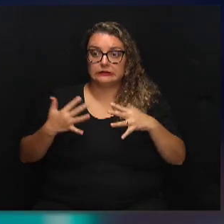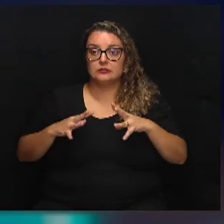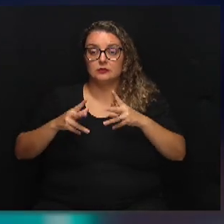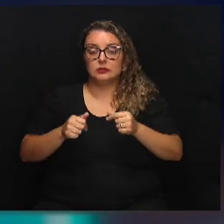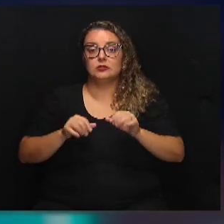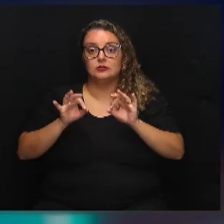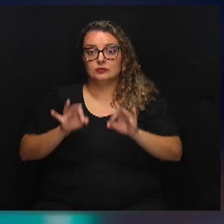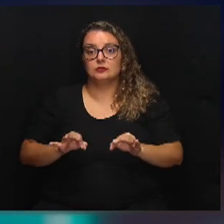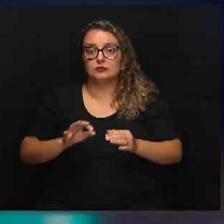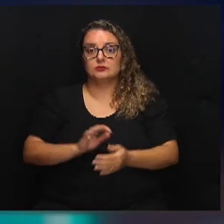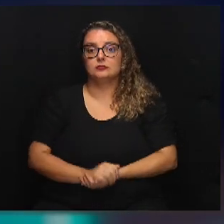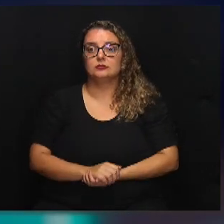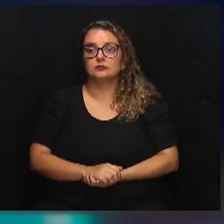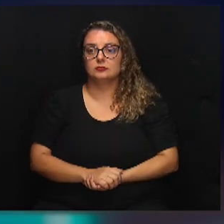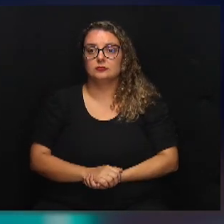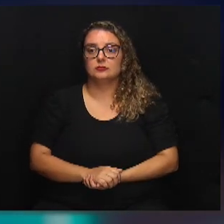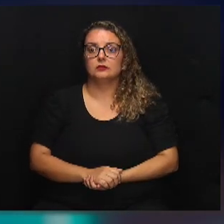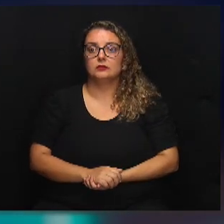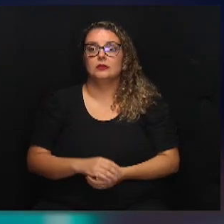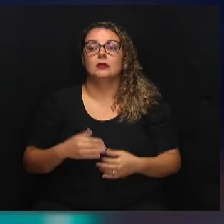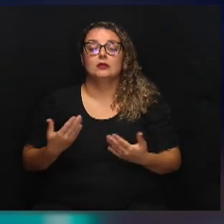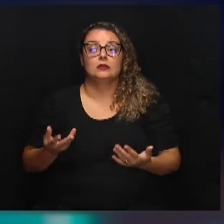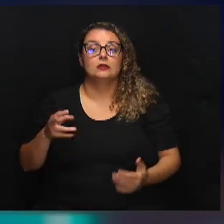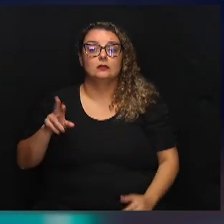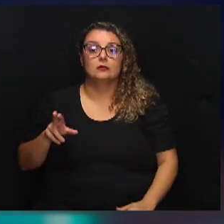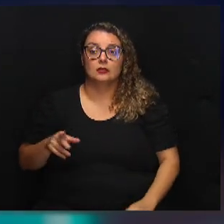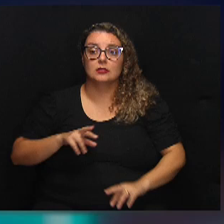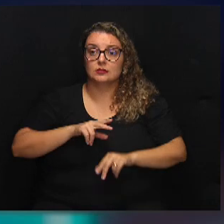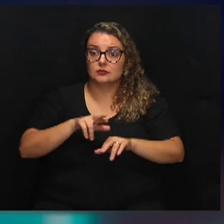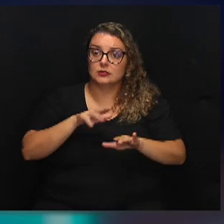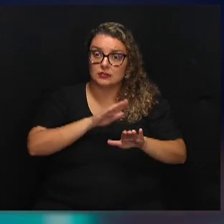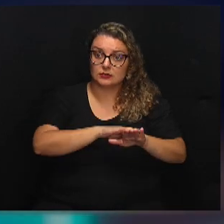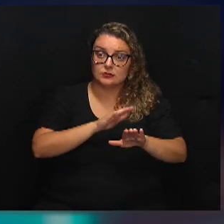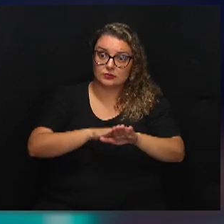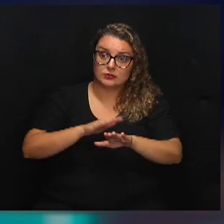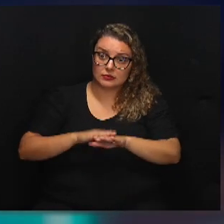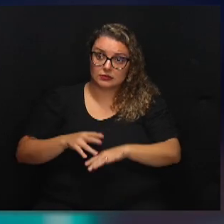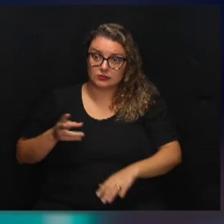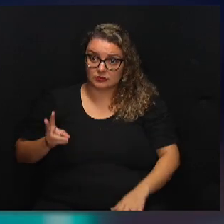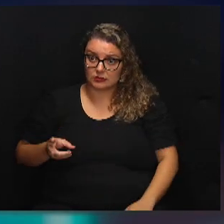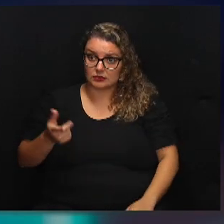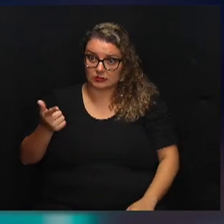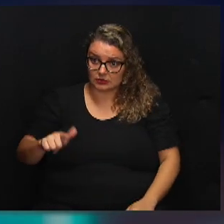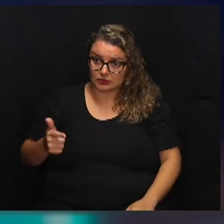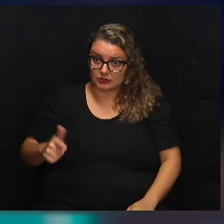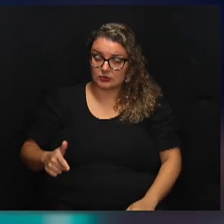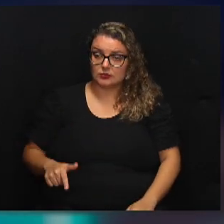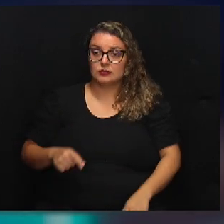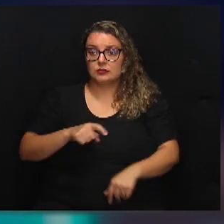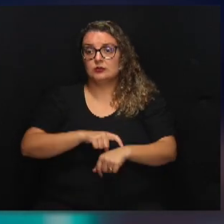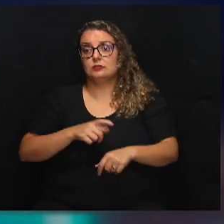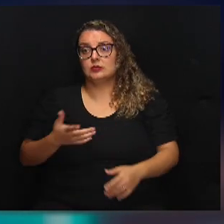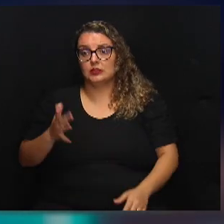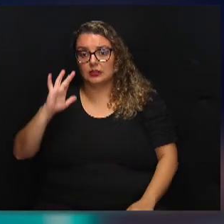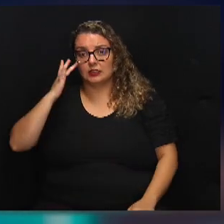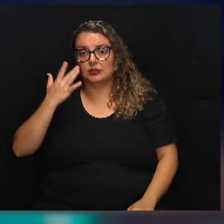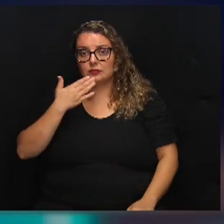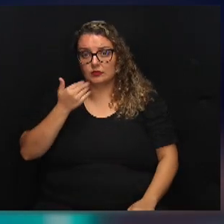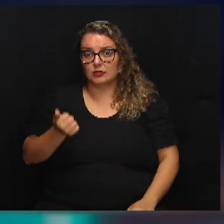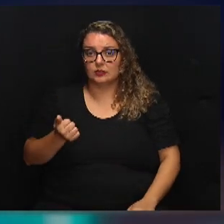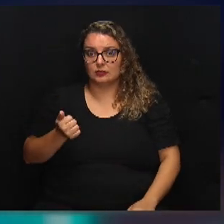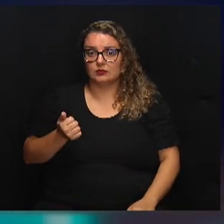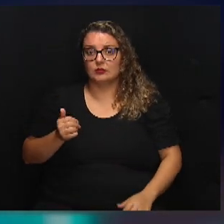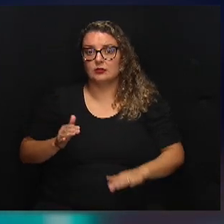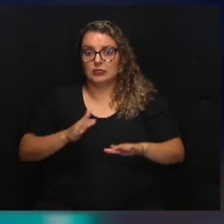a contento. Então, em razão dessas atividades ininterruptas, com exceção de um período que ele achou por bem ficar na